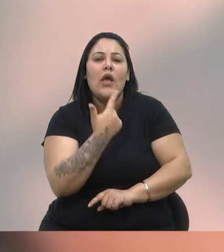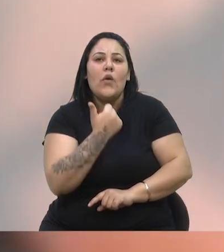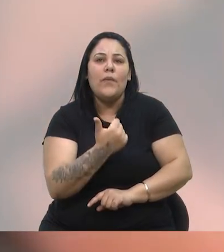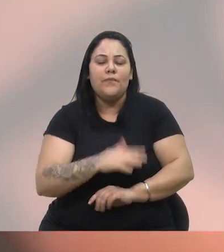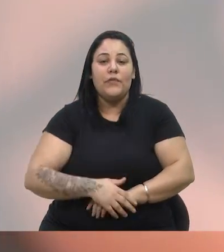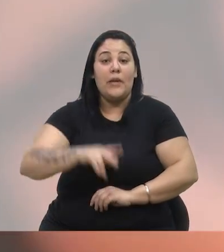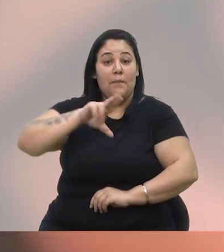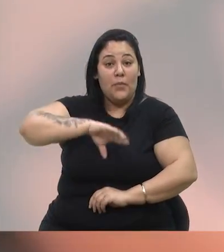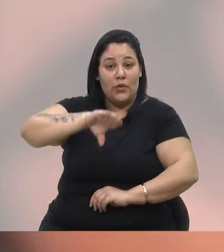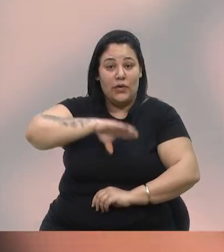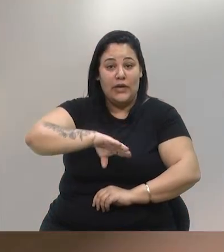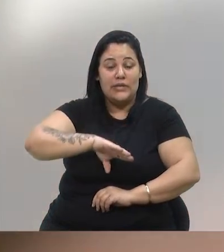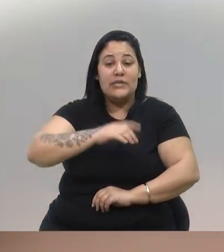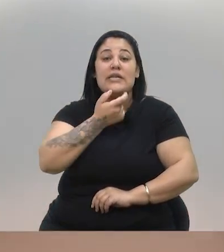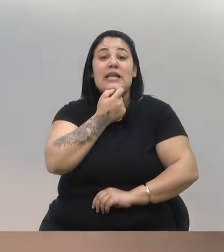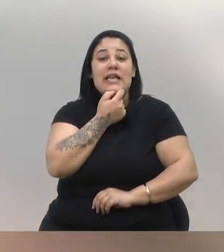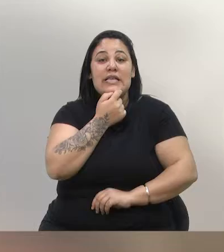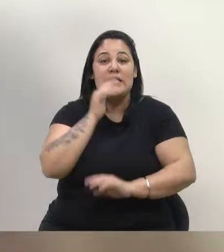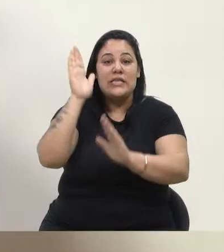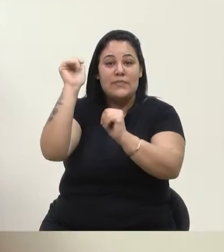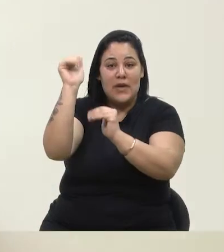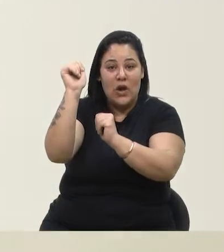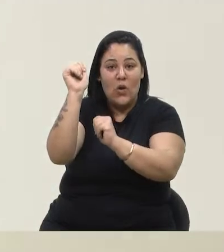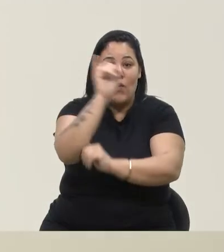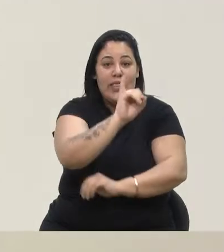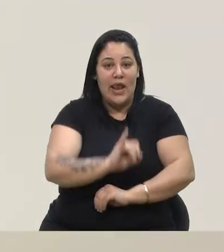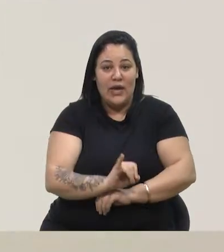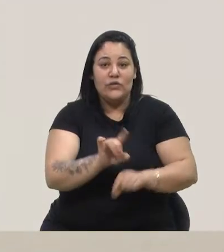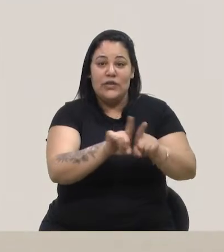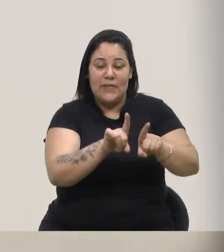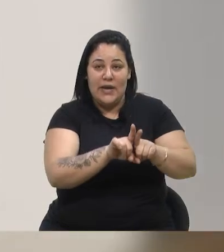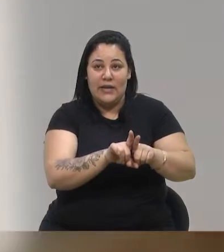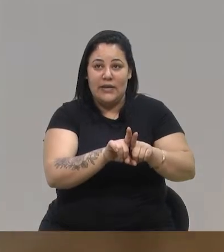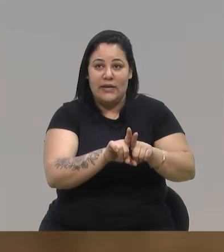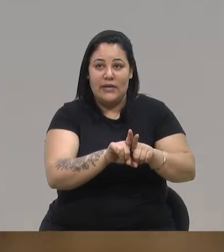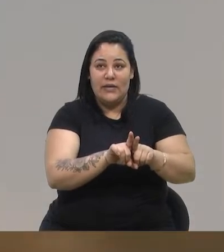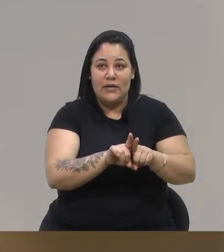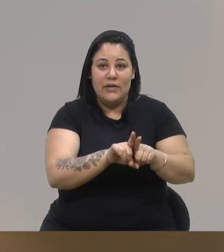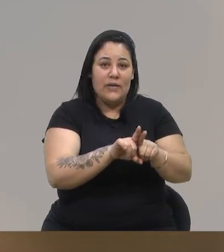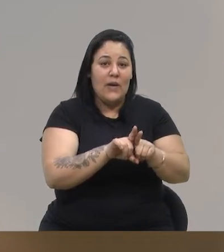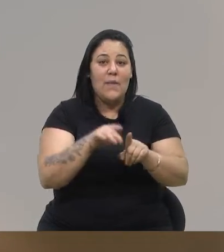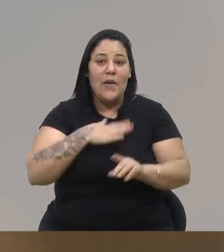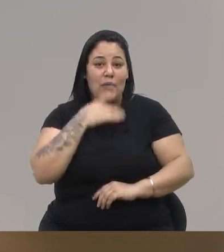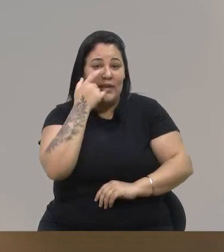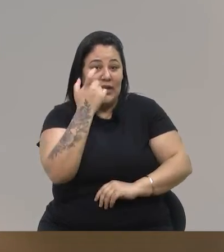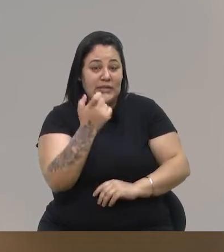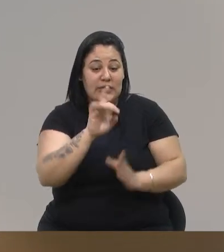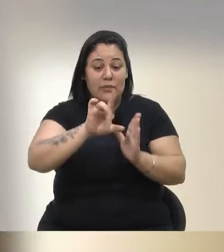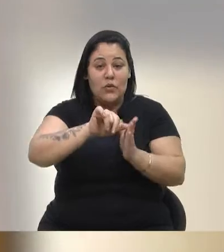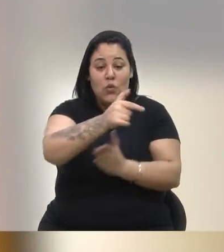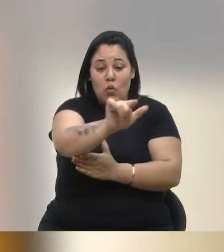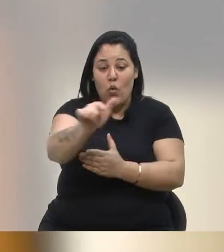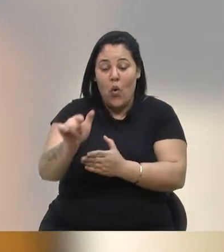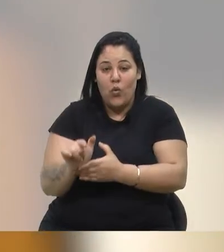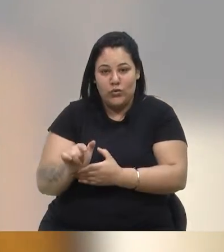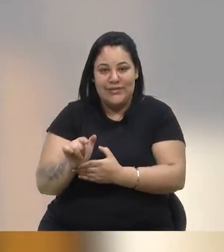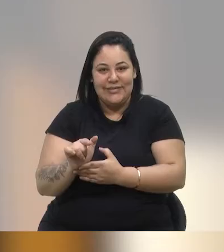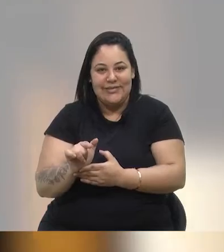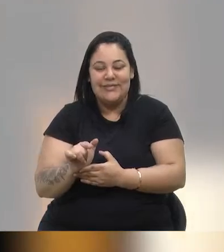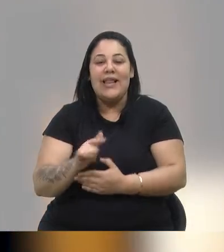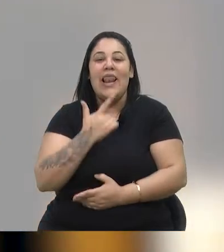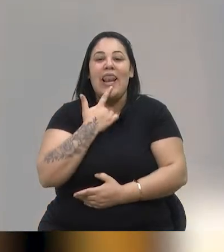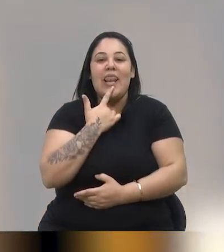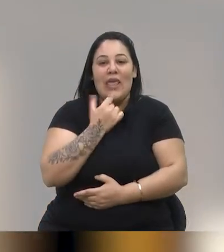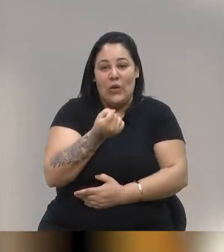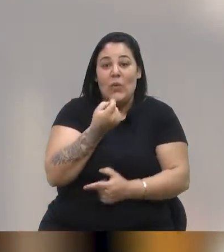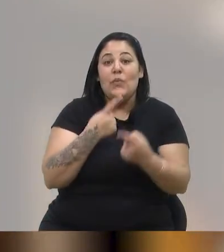além do próprio português? Português, inglês, espanhol e italiano, né? E o meu interesse é expandir para os outros idiomas.